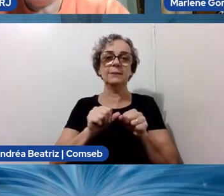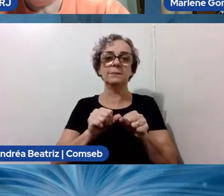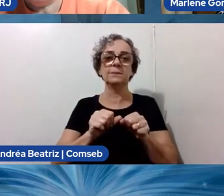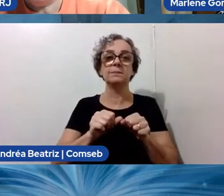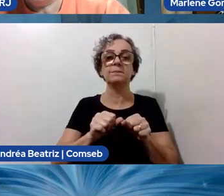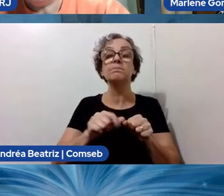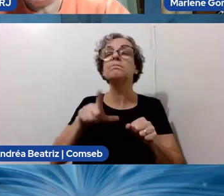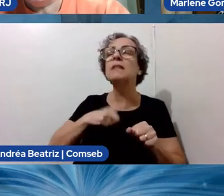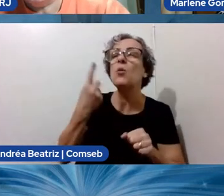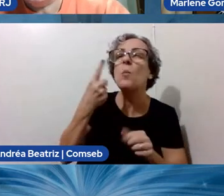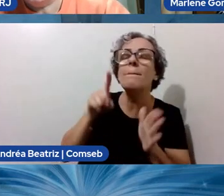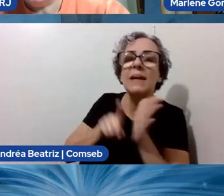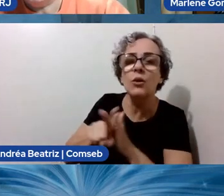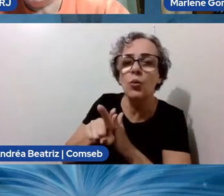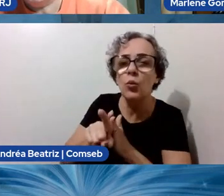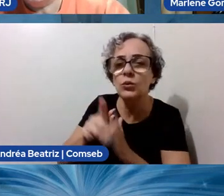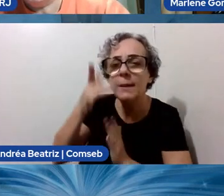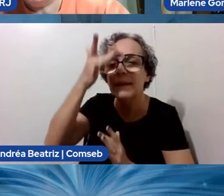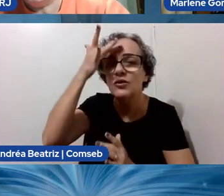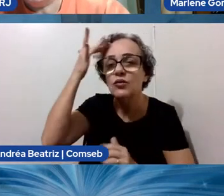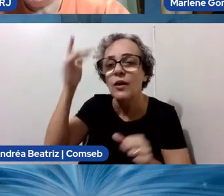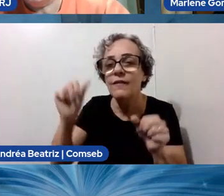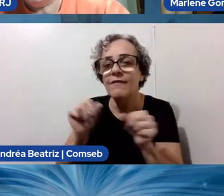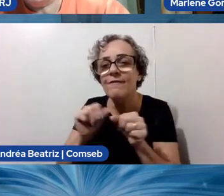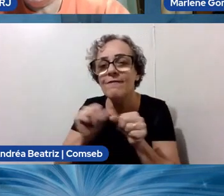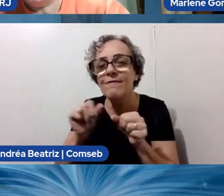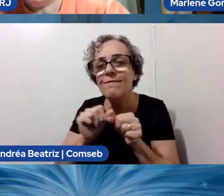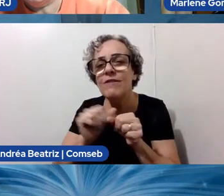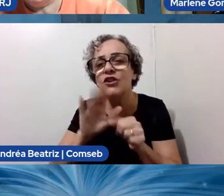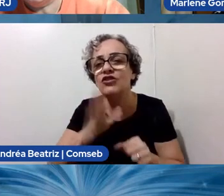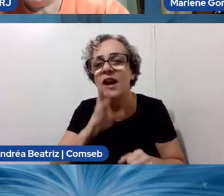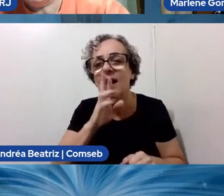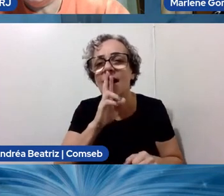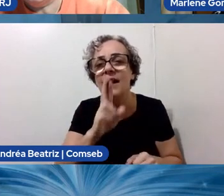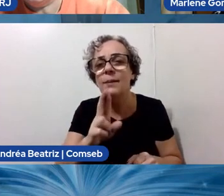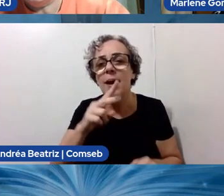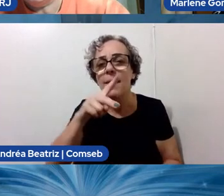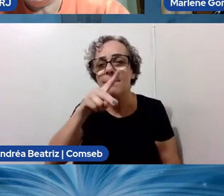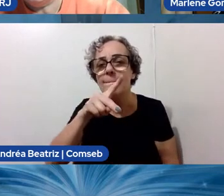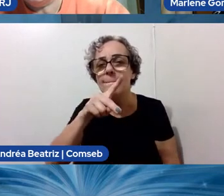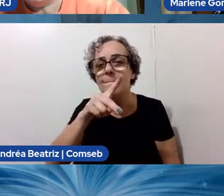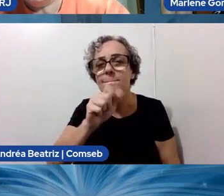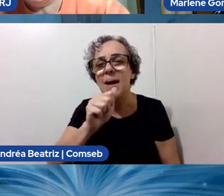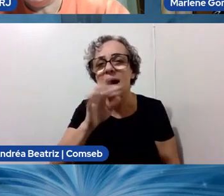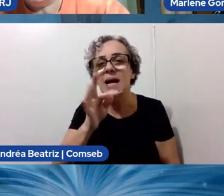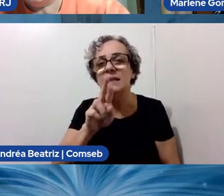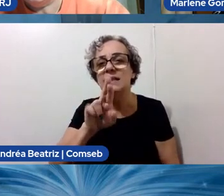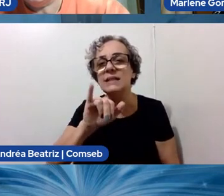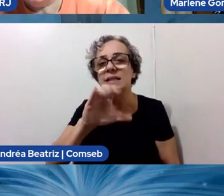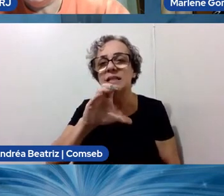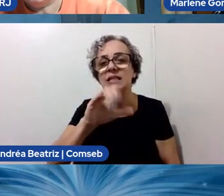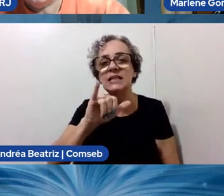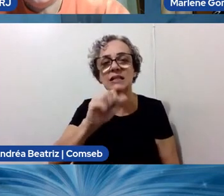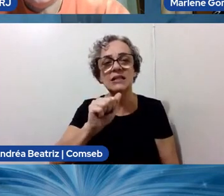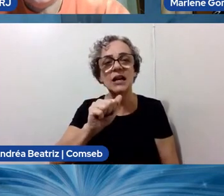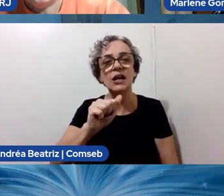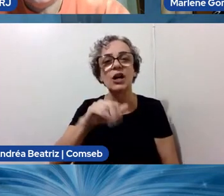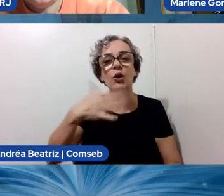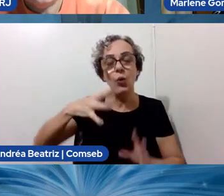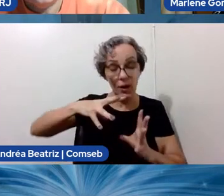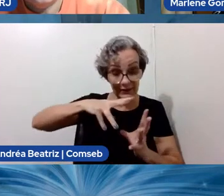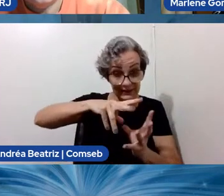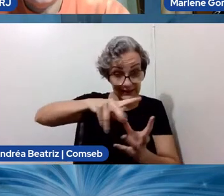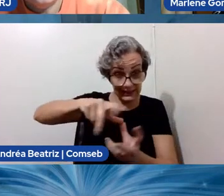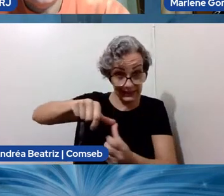parece que deixa eu me ver, já foi respondida, a Elis Patrícia, ela pergunta quando começou a Terra a ser povoada, é a